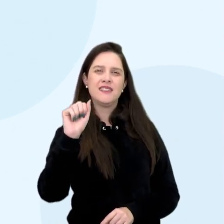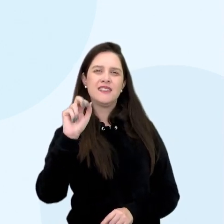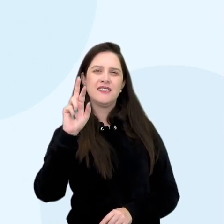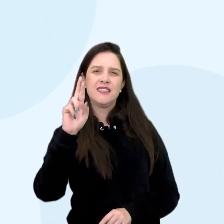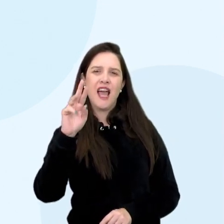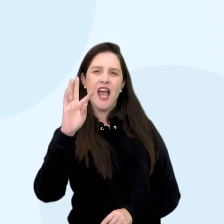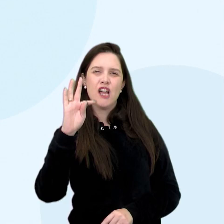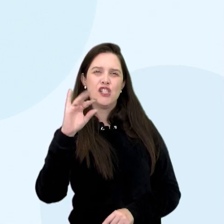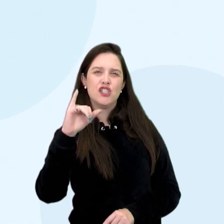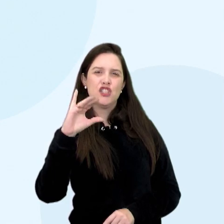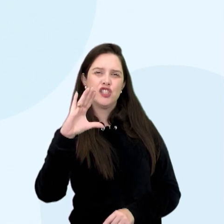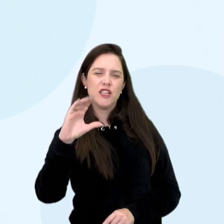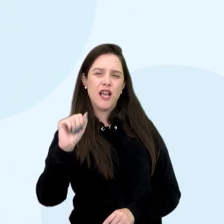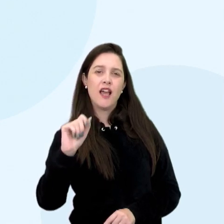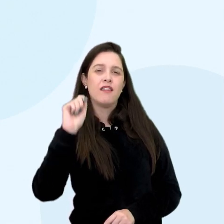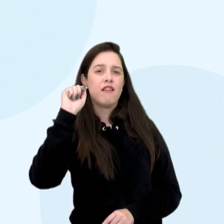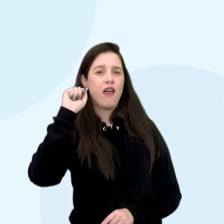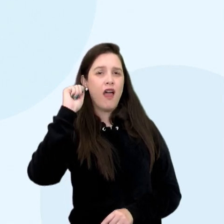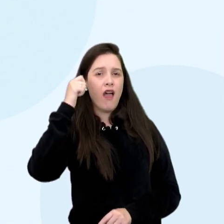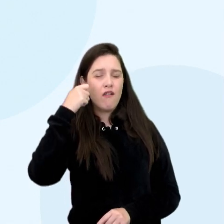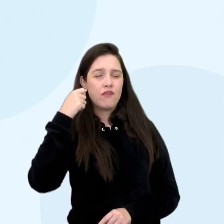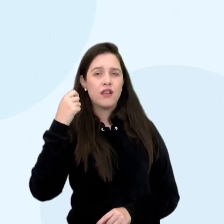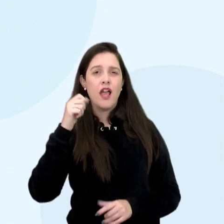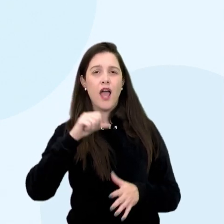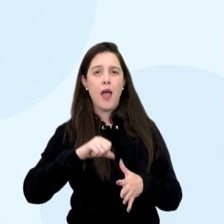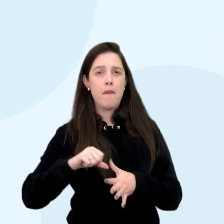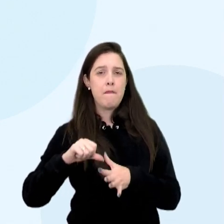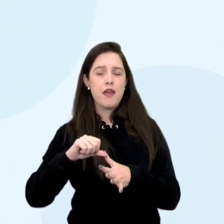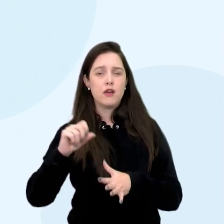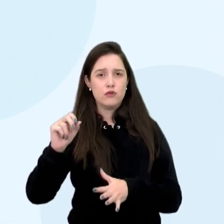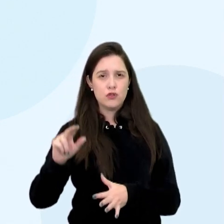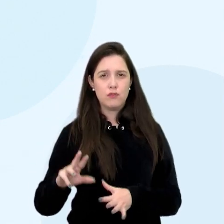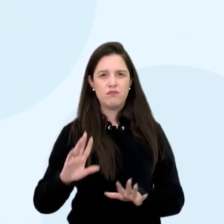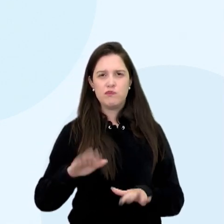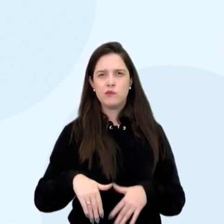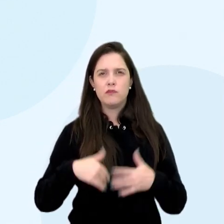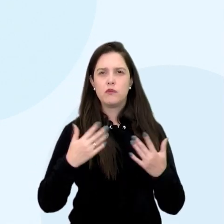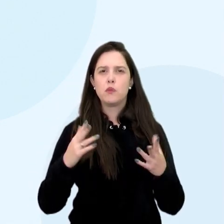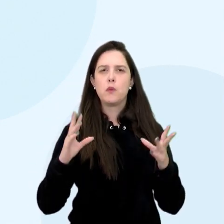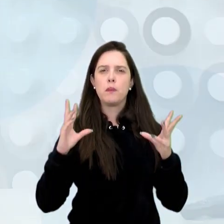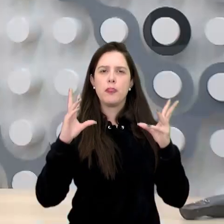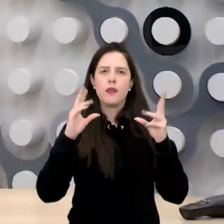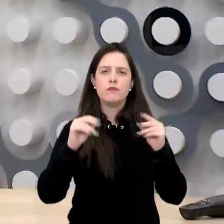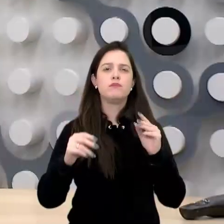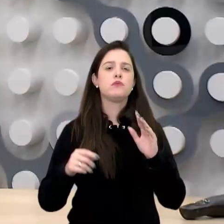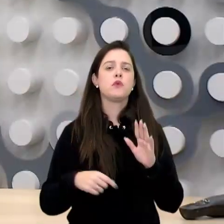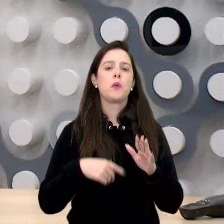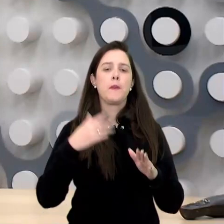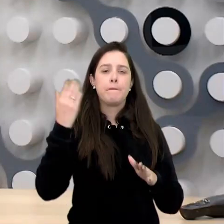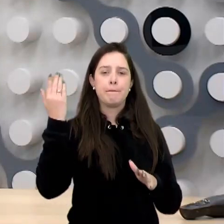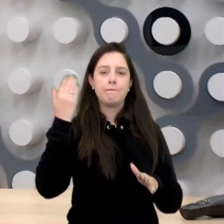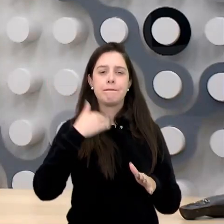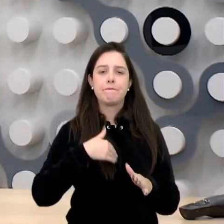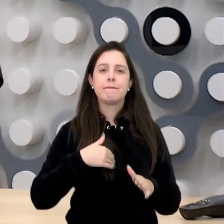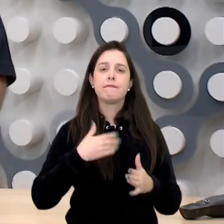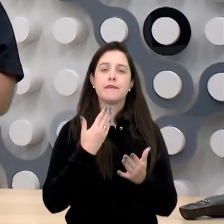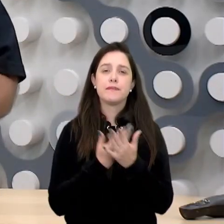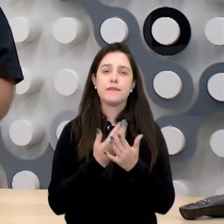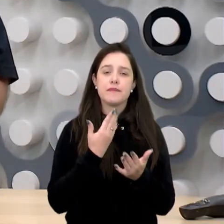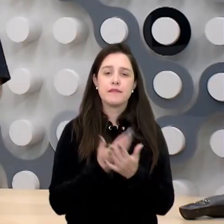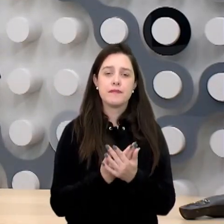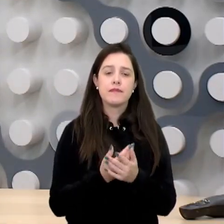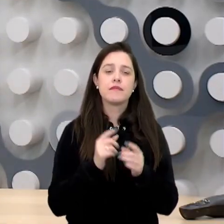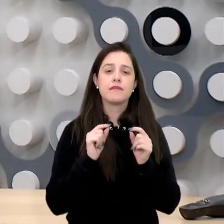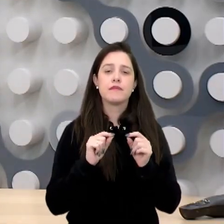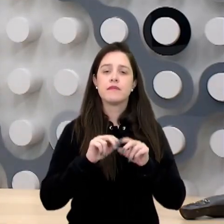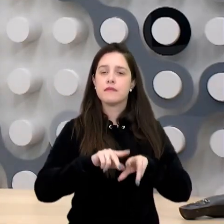na Antártica, na África, na América do Sul. Ou seja, né, comprova-se, né, através dos estudos, né,